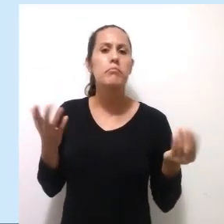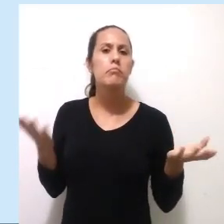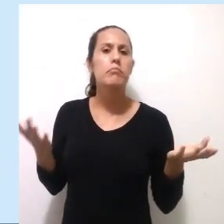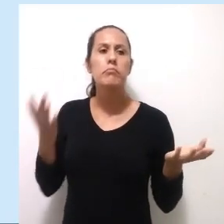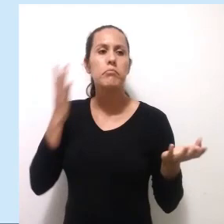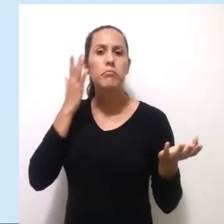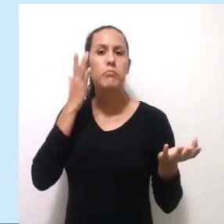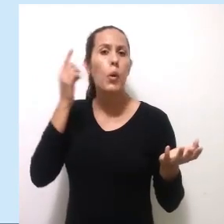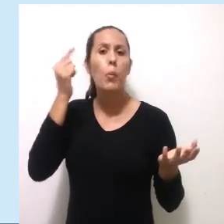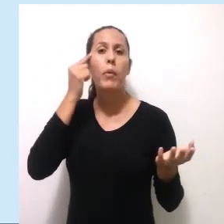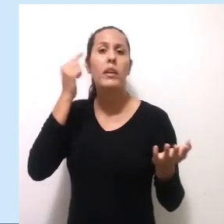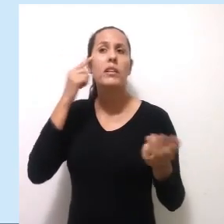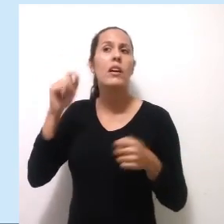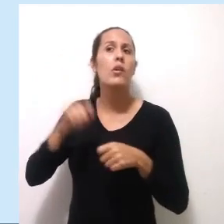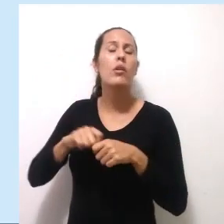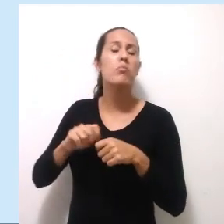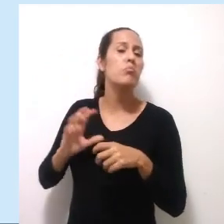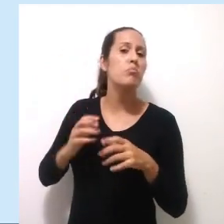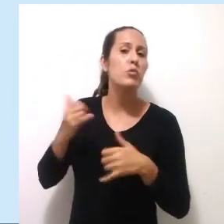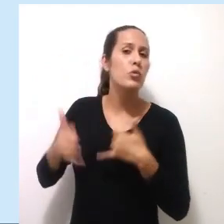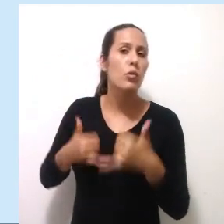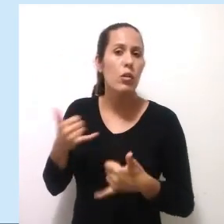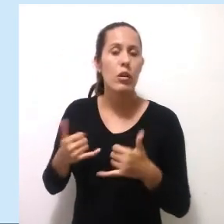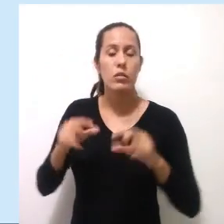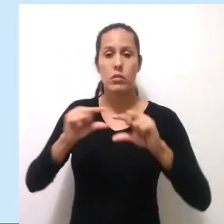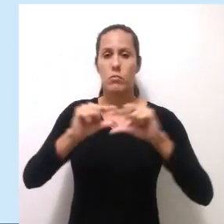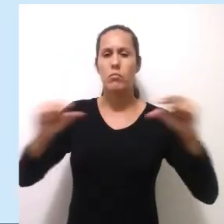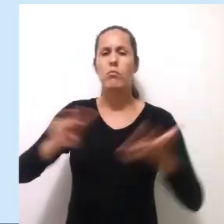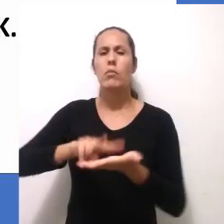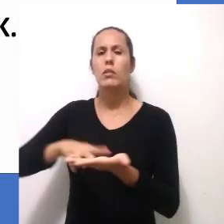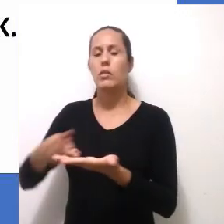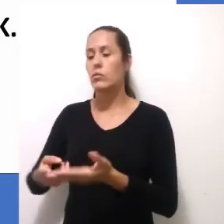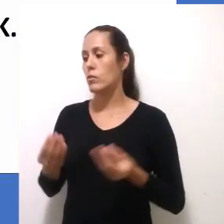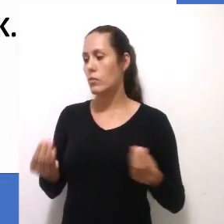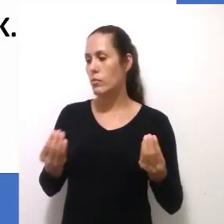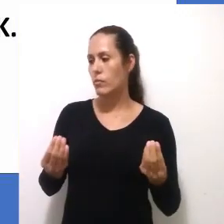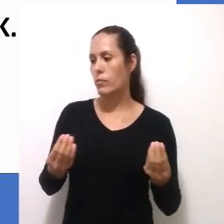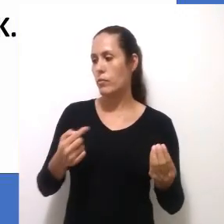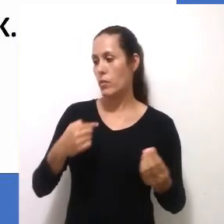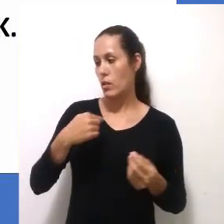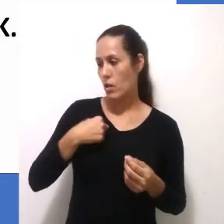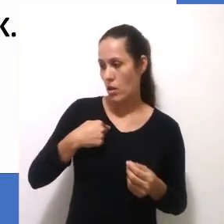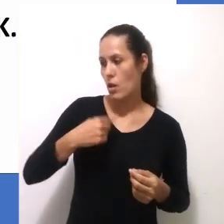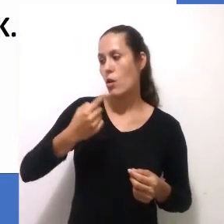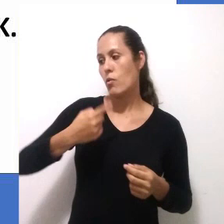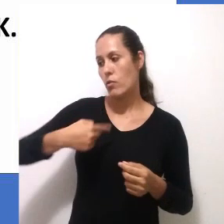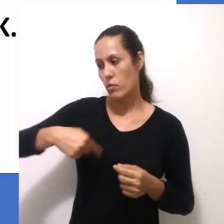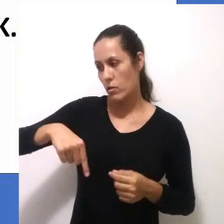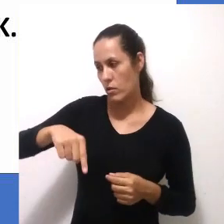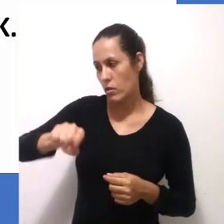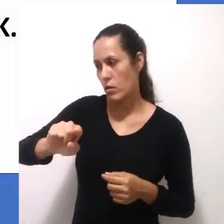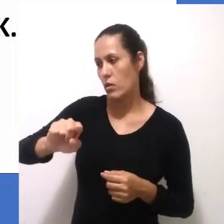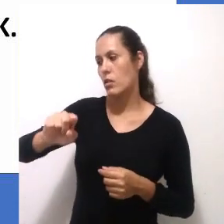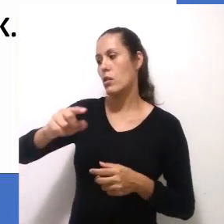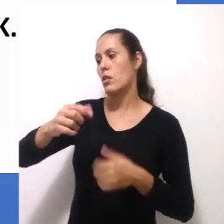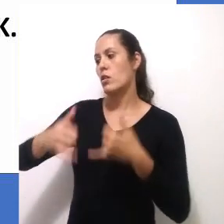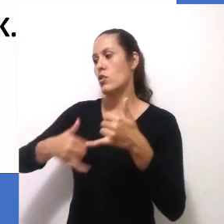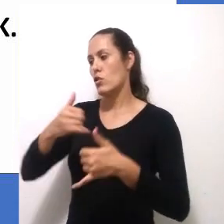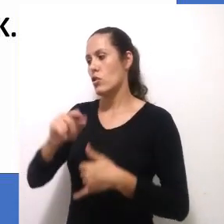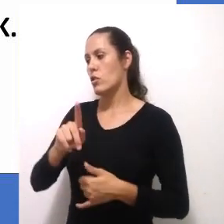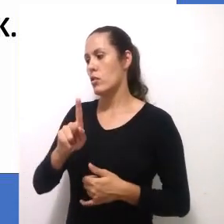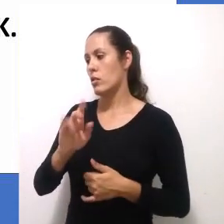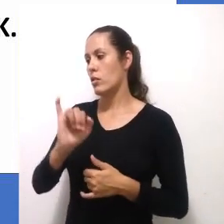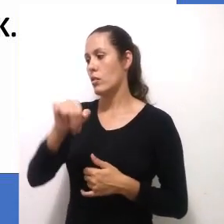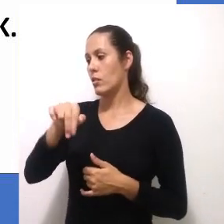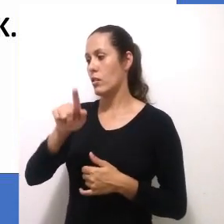ia jogar The King of Fighters. Então, a tradução fica assim, ó. I will play, eu irei jogar The King